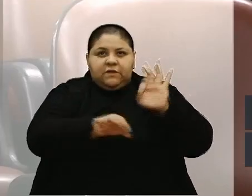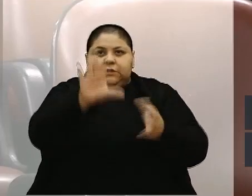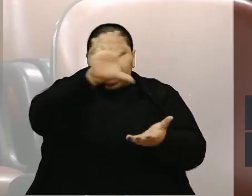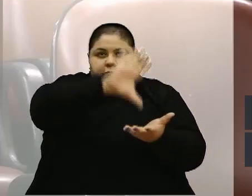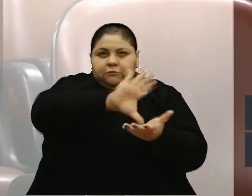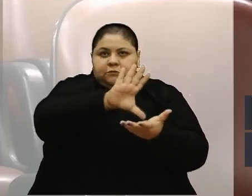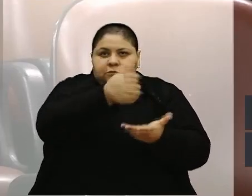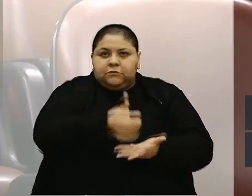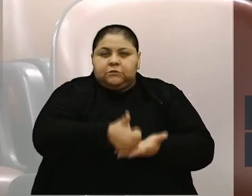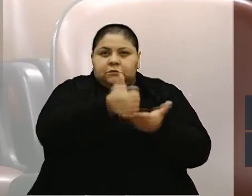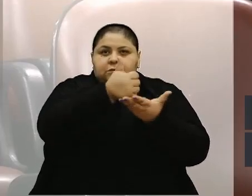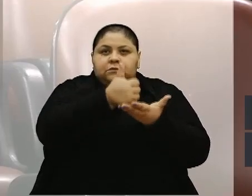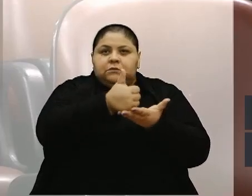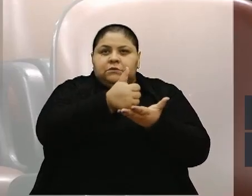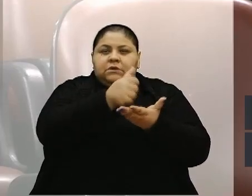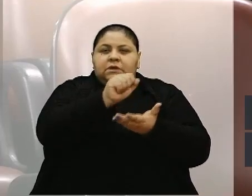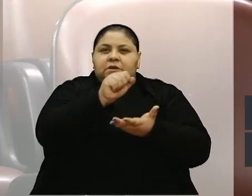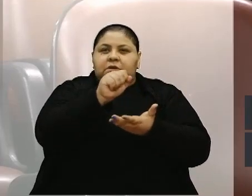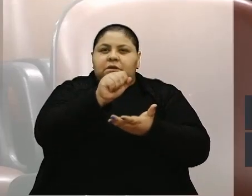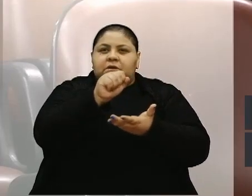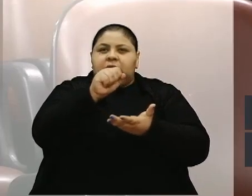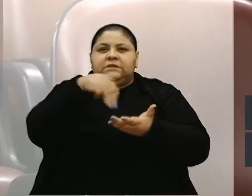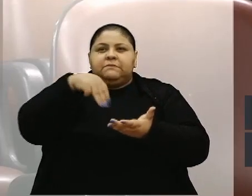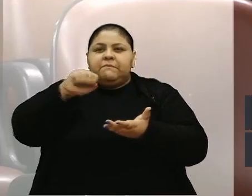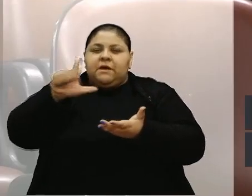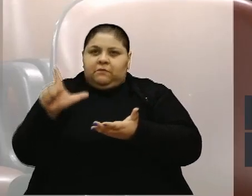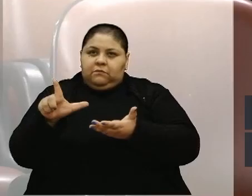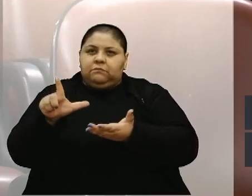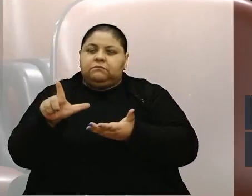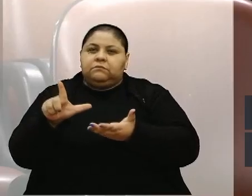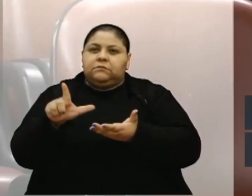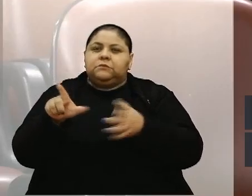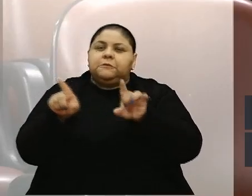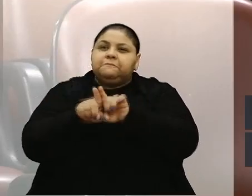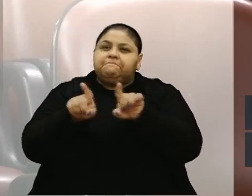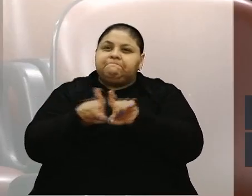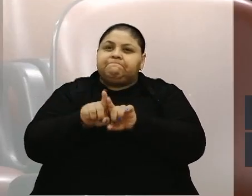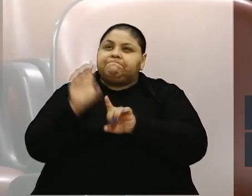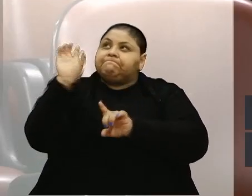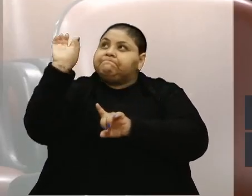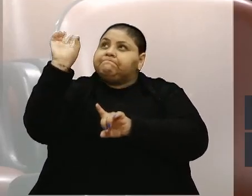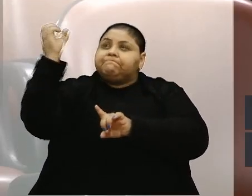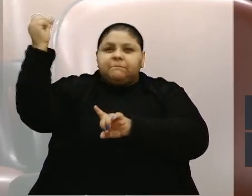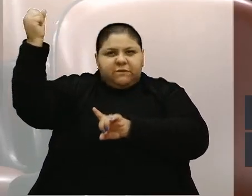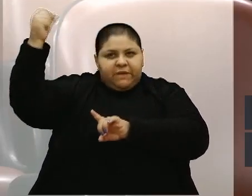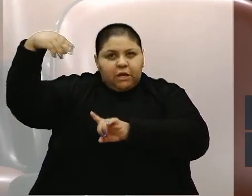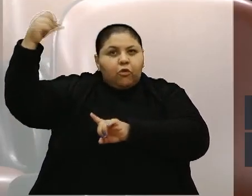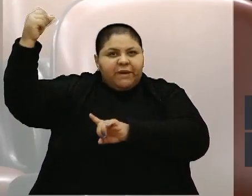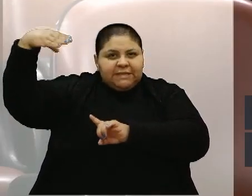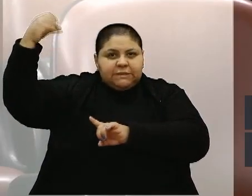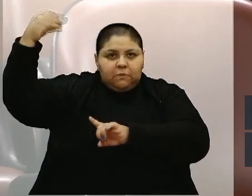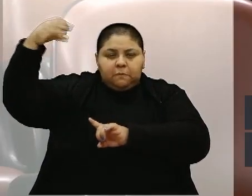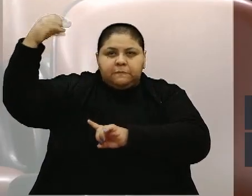com apoio da Esmela, a gente precisa do poder público. Também a gente faz a iluminação, a gente busca